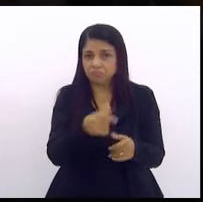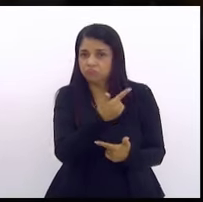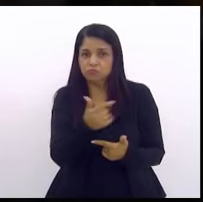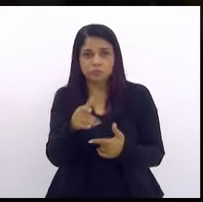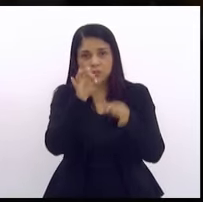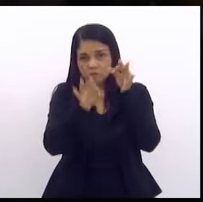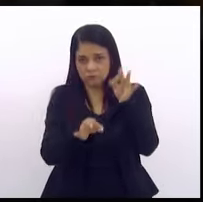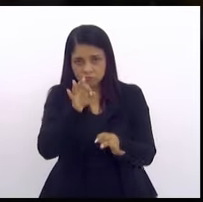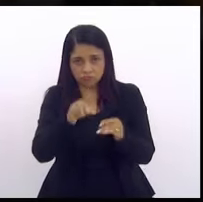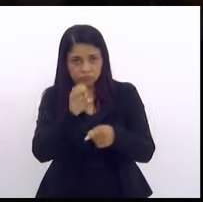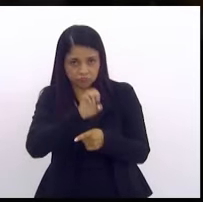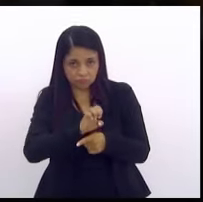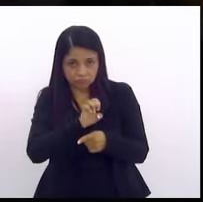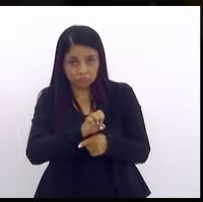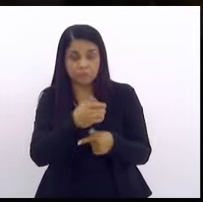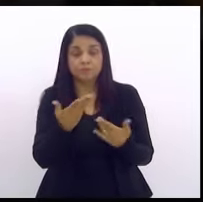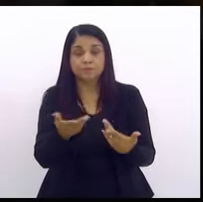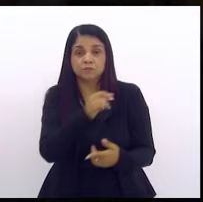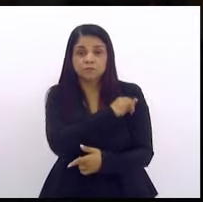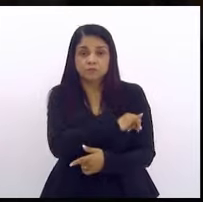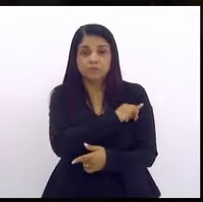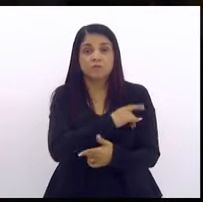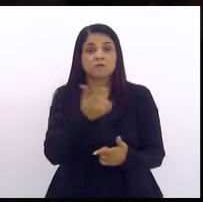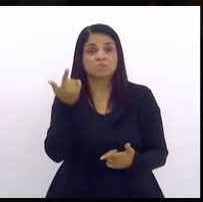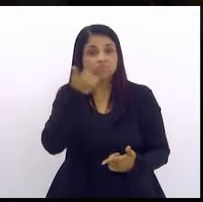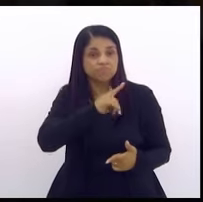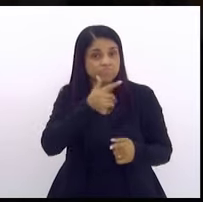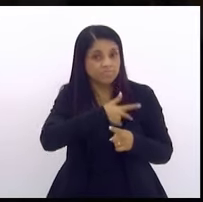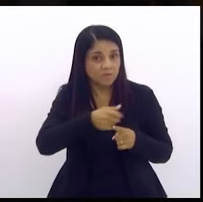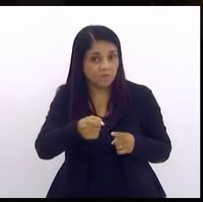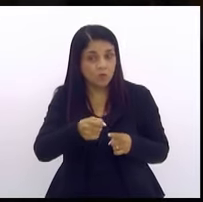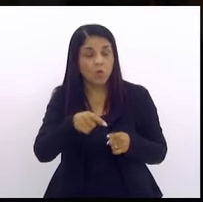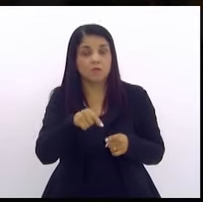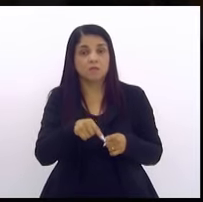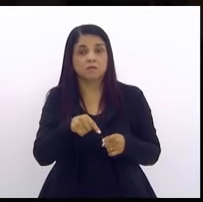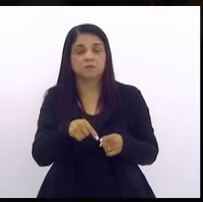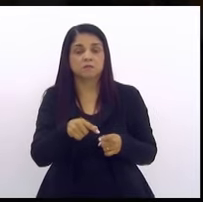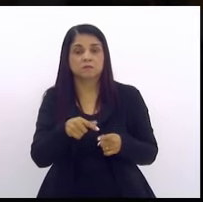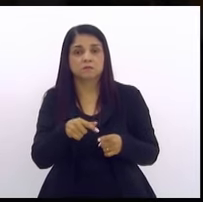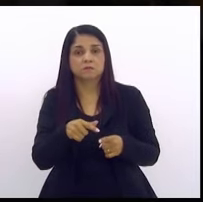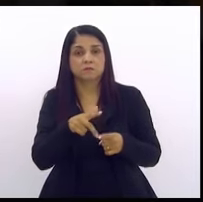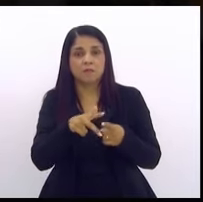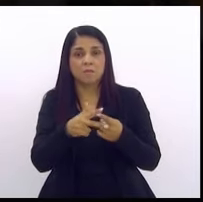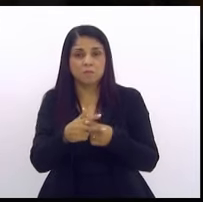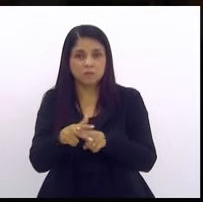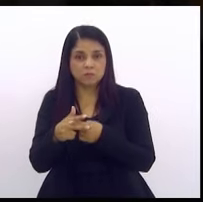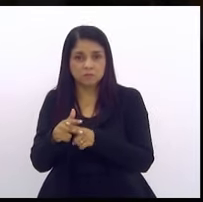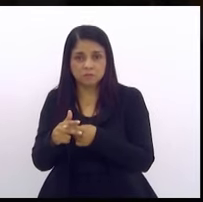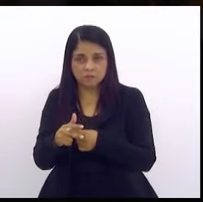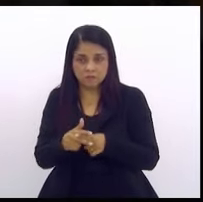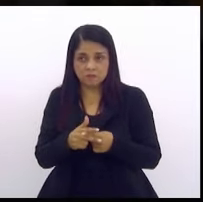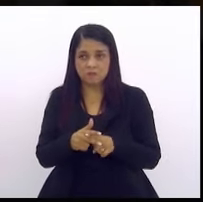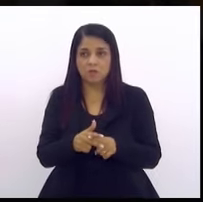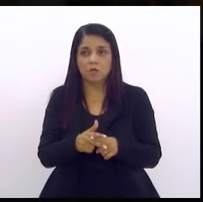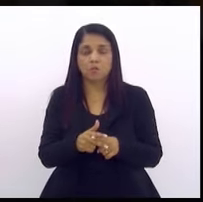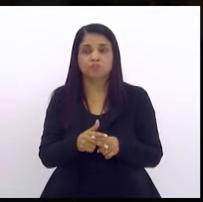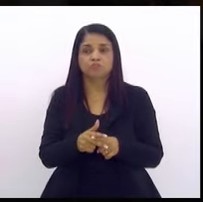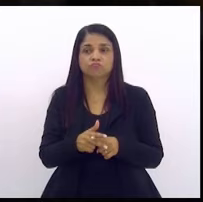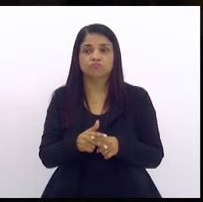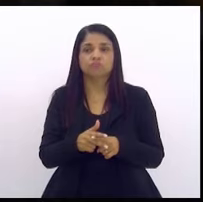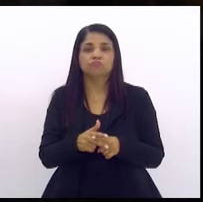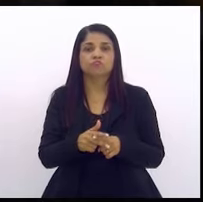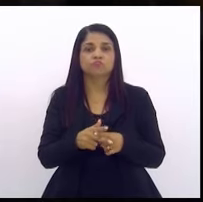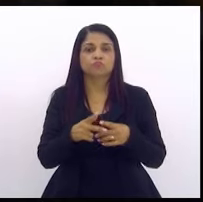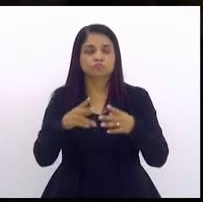do estado. Então, a gente teve uma vitória com a manutenção dessa prerrogativa que o Tribunal de